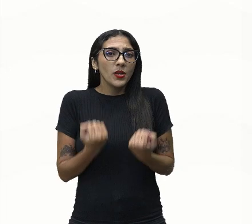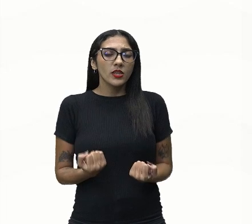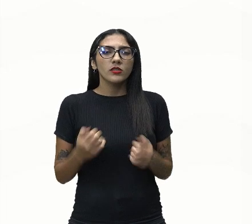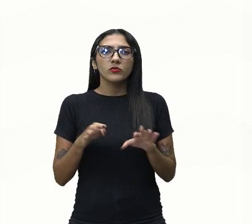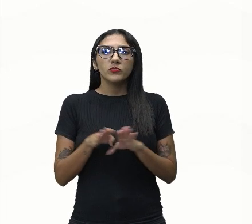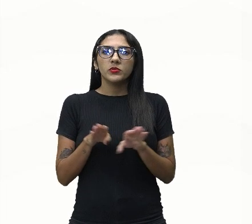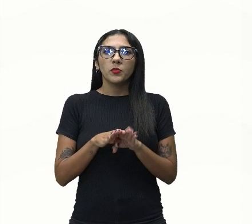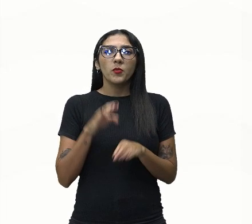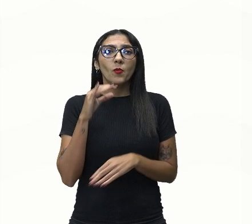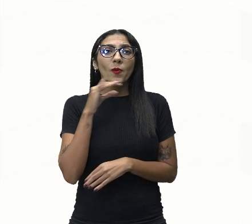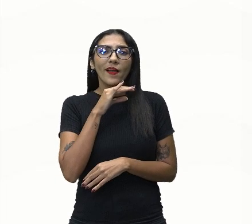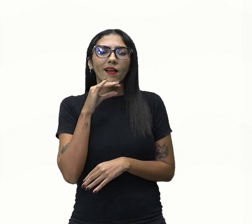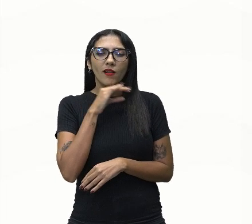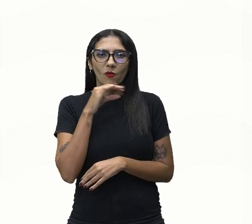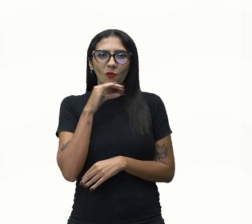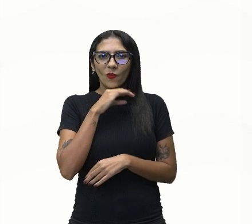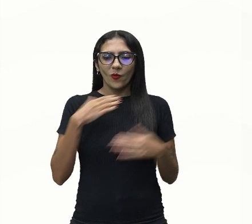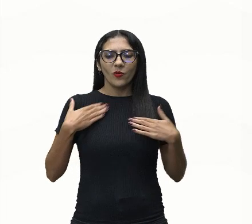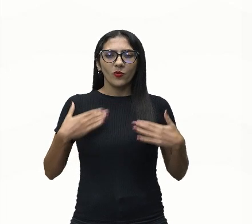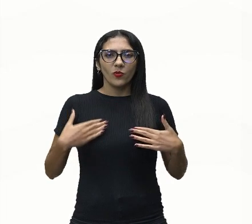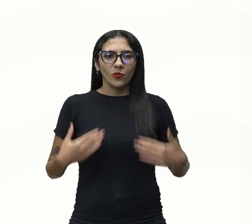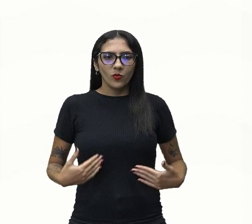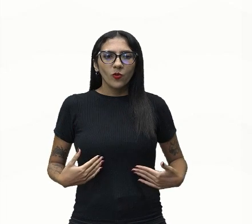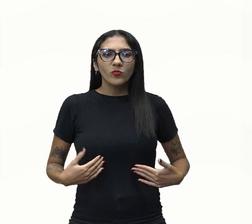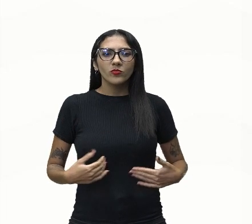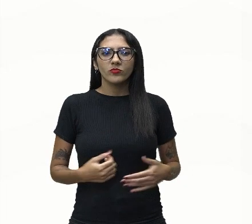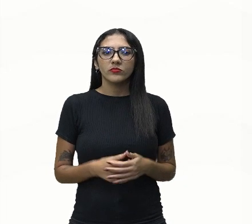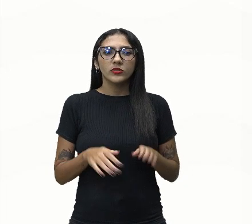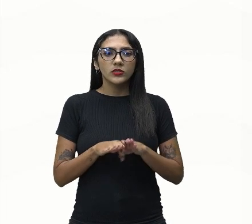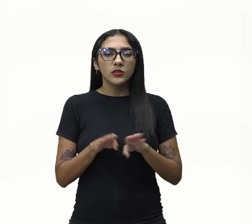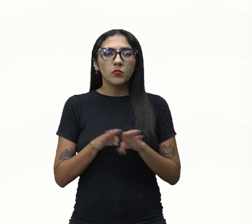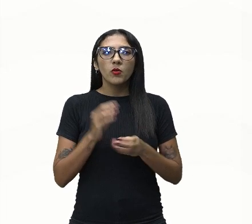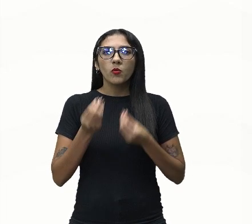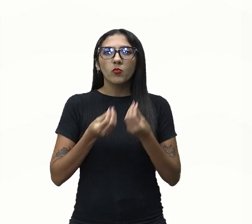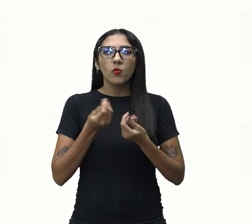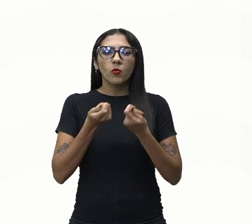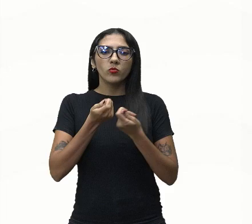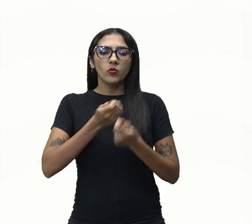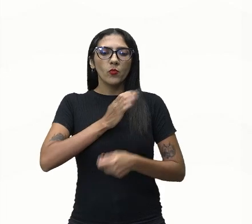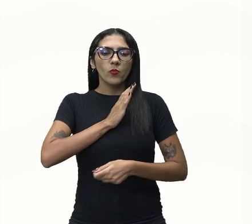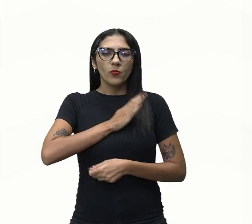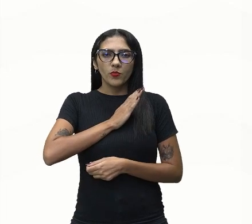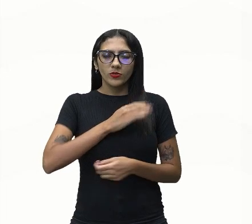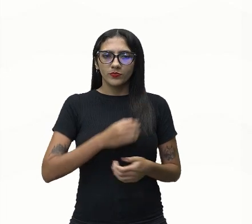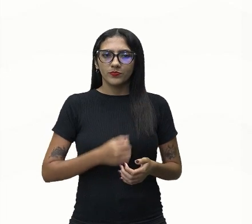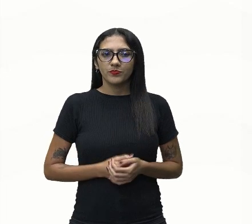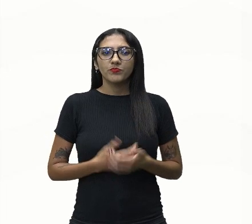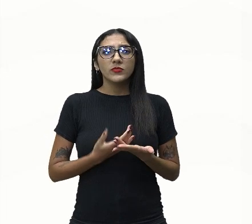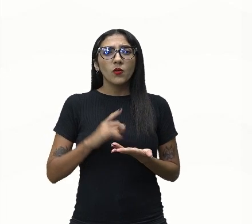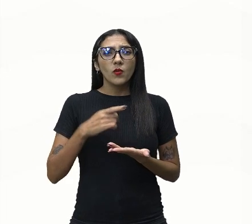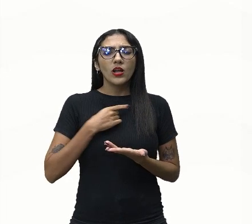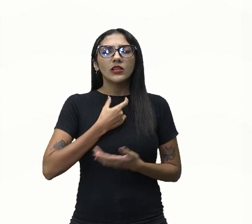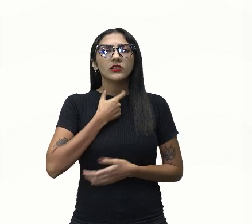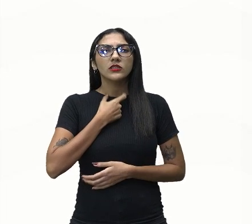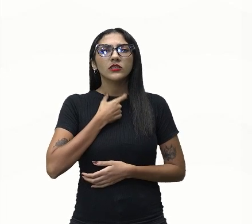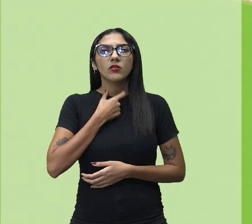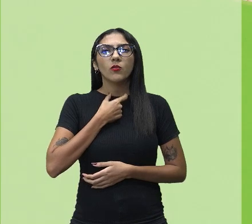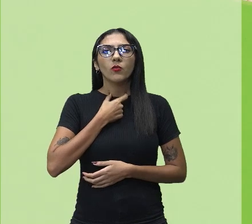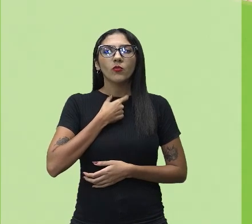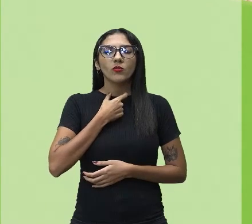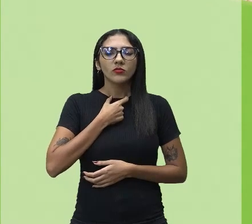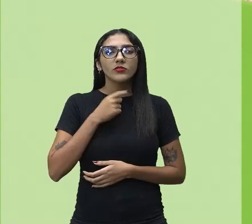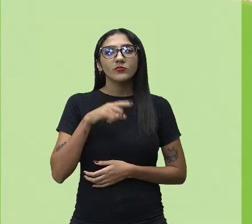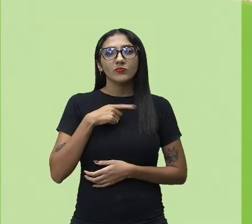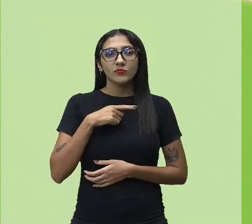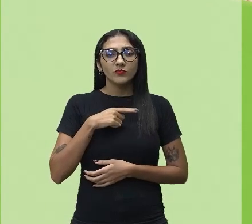corporal, no crescimento e no ritmo cardíaco, né? Então, quando a gente fala da tireoide, a gente está